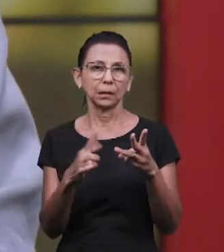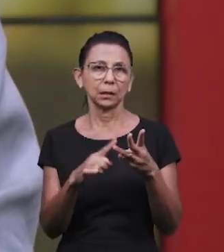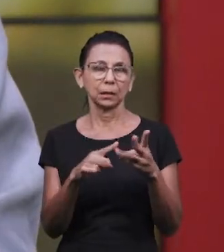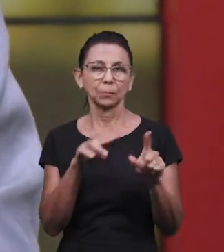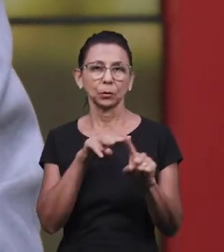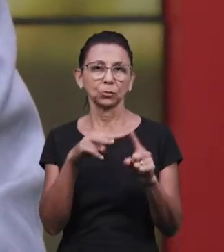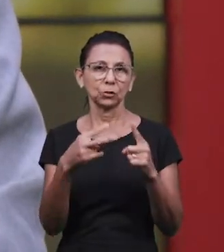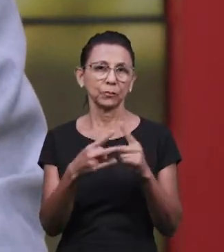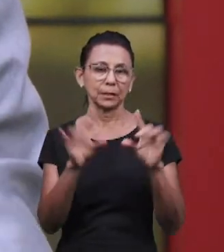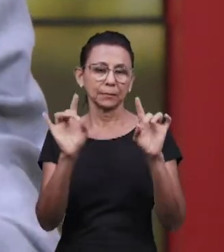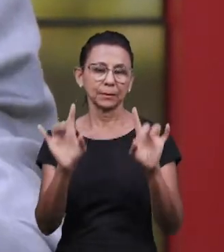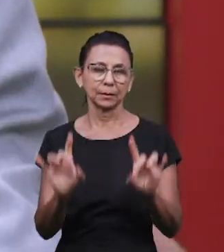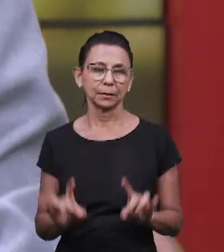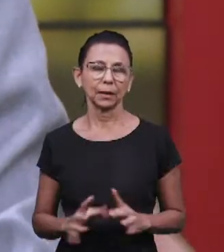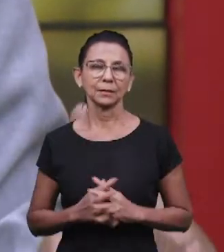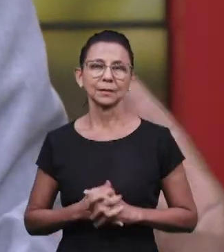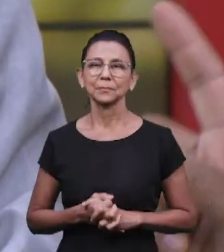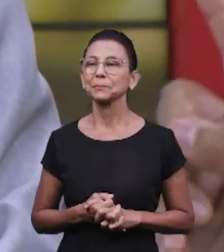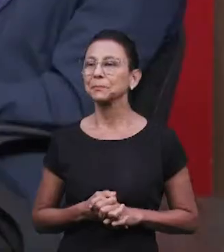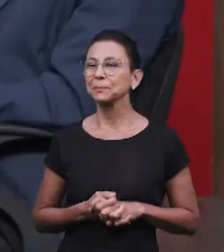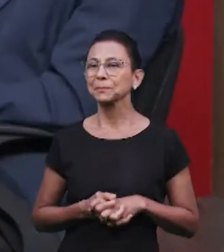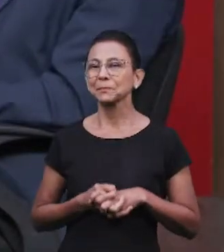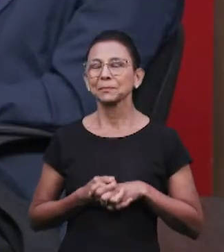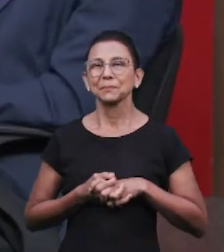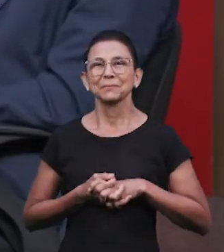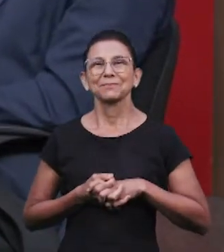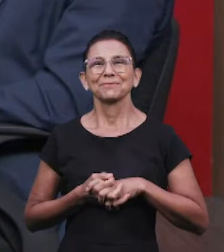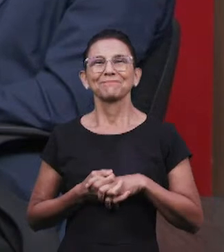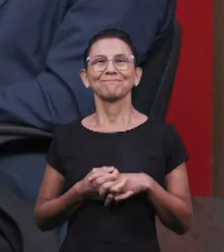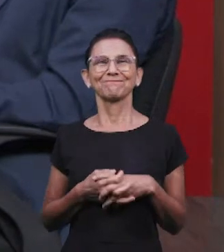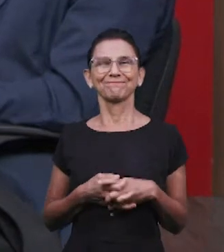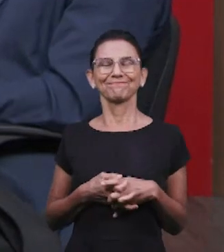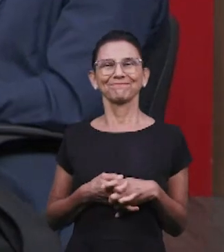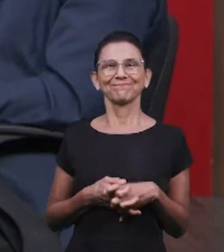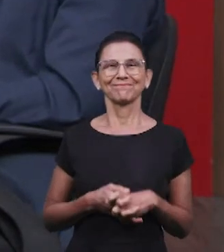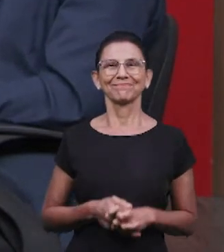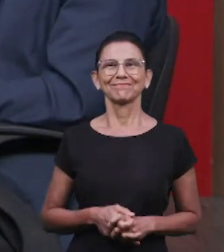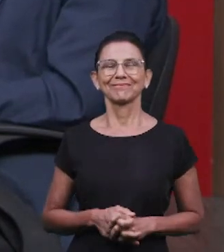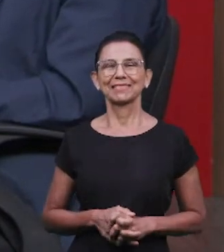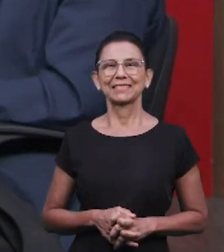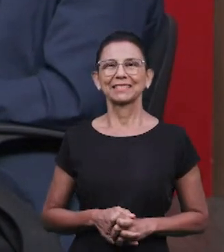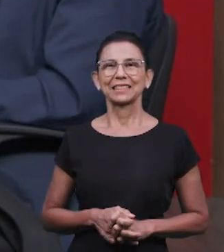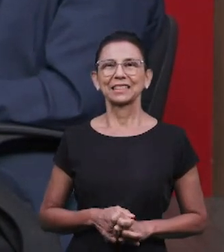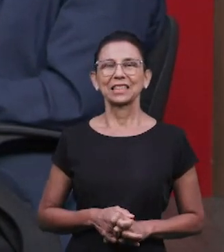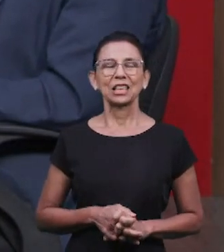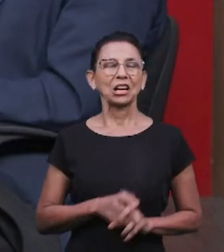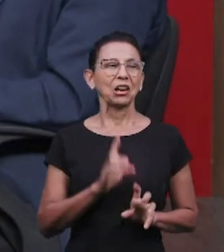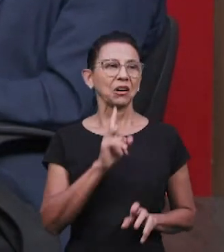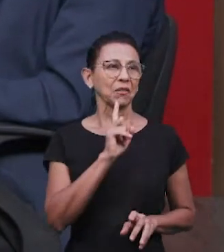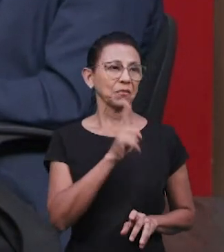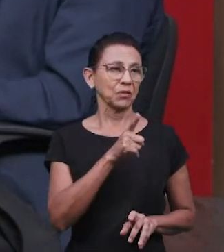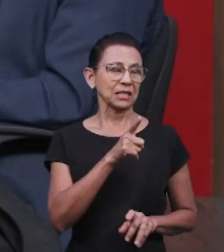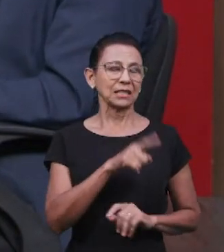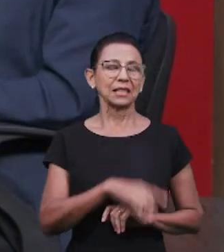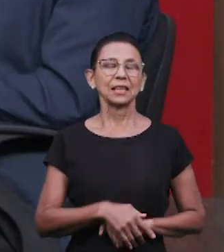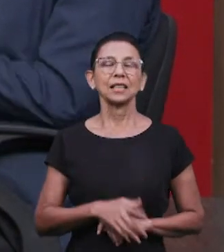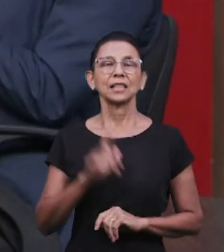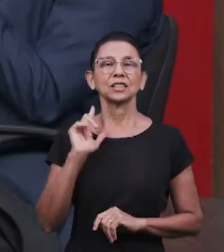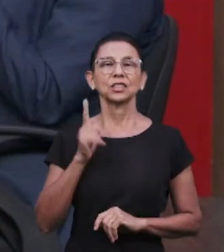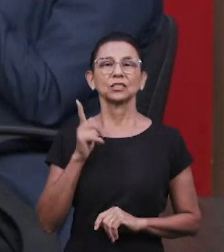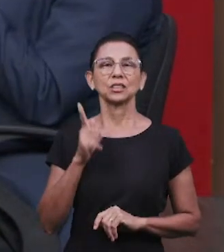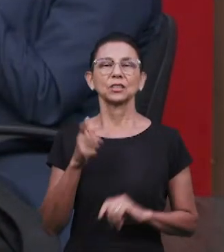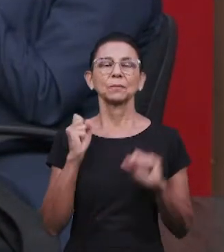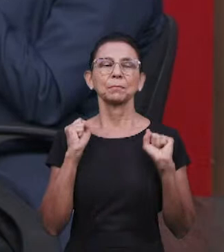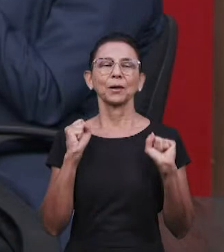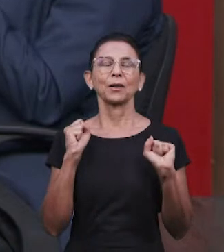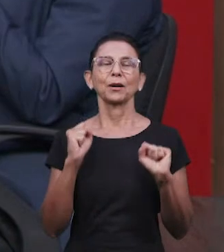ótica dos especialistas estão aqui. Daqui a pouco deu você horário, vê. mas eu queria falar só um fato. Pode, você pode. já deu tipo, pode fazer o que você quiser. Não é assim não. Mas